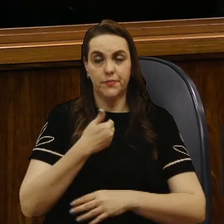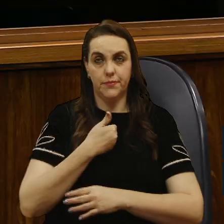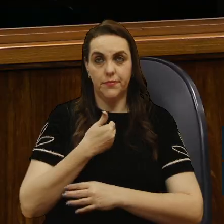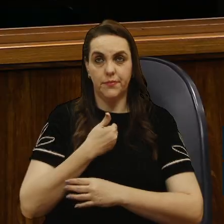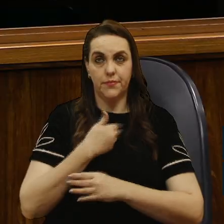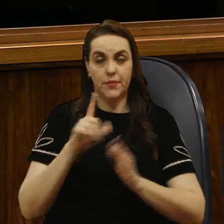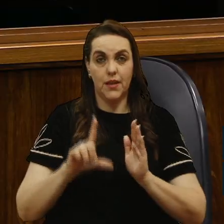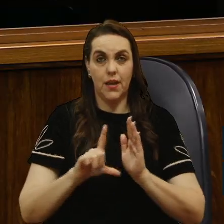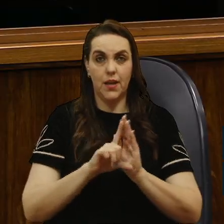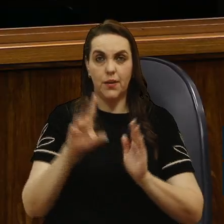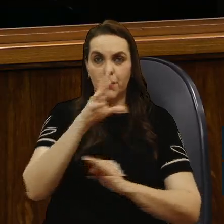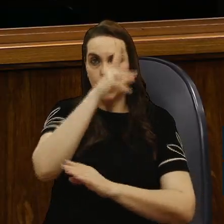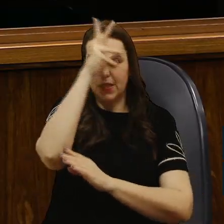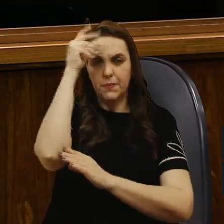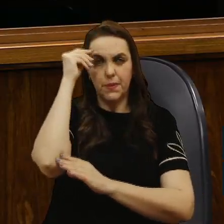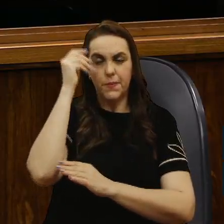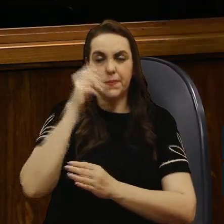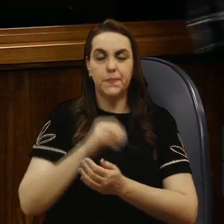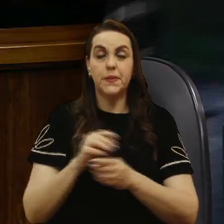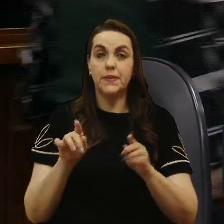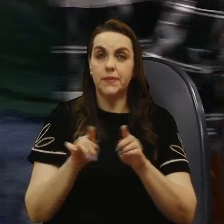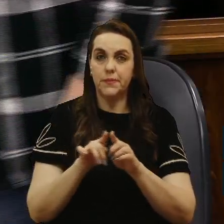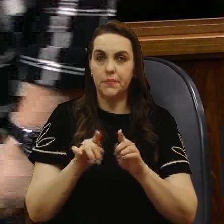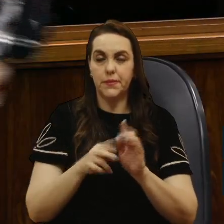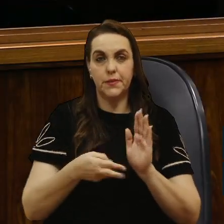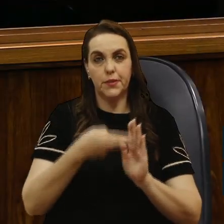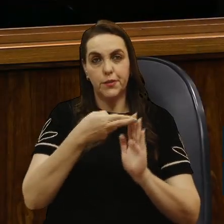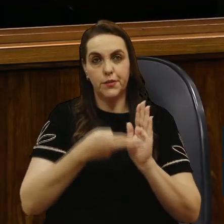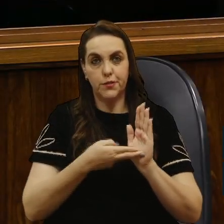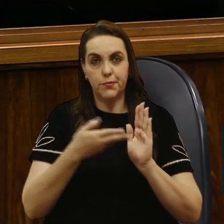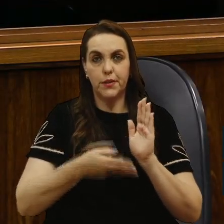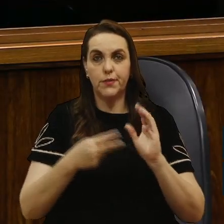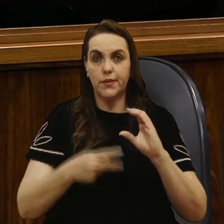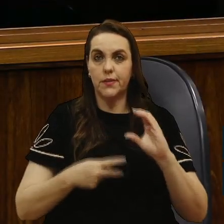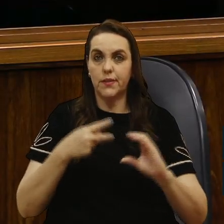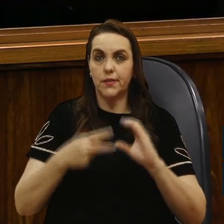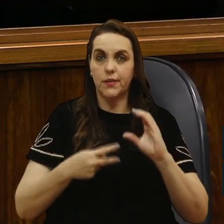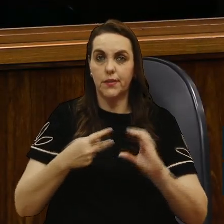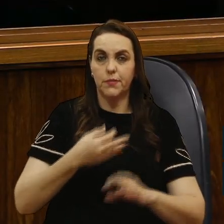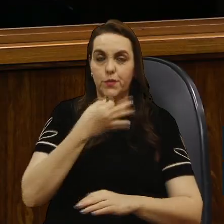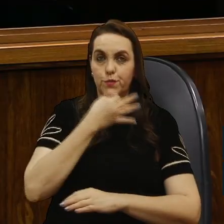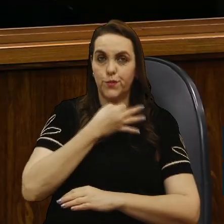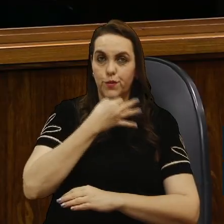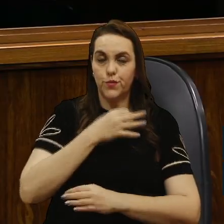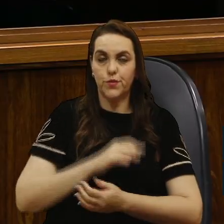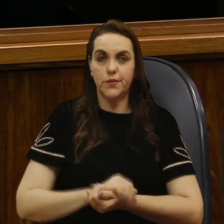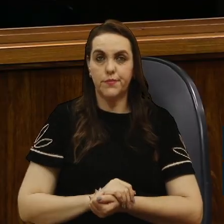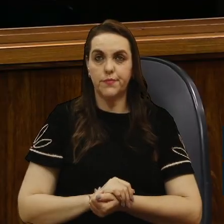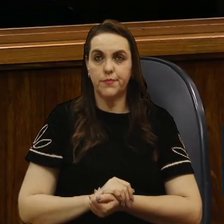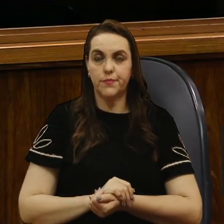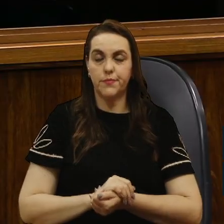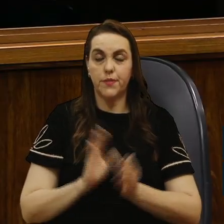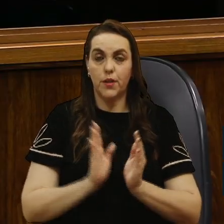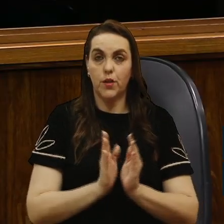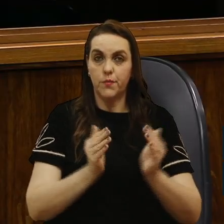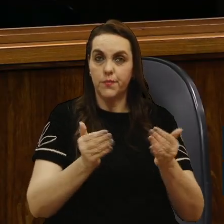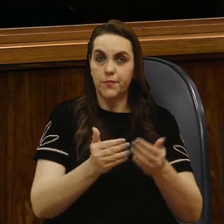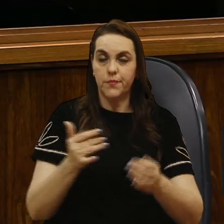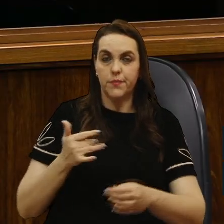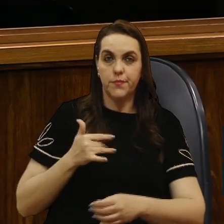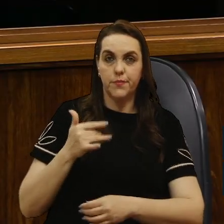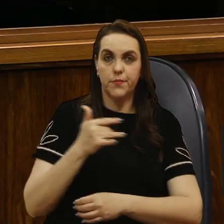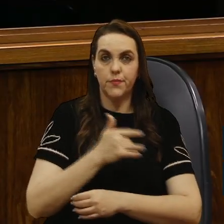pela Lei Orgânica Municipal e pelo Regimento Interno da Câmara Municipal de Caxias do Sul, a Comissão de Saúde da